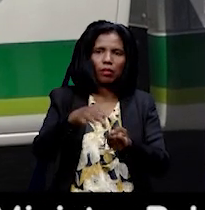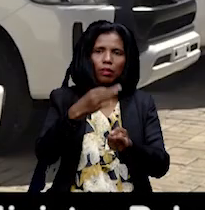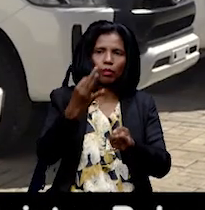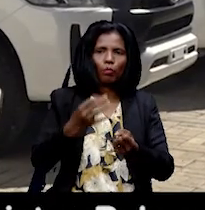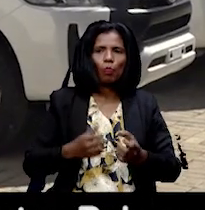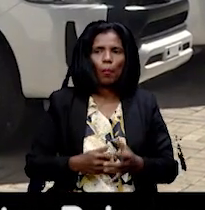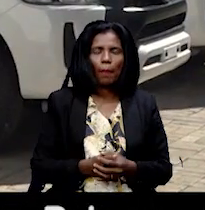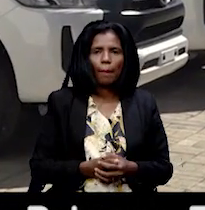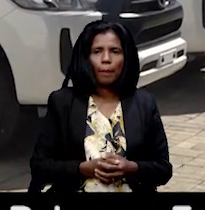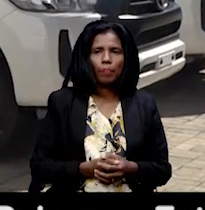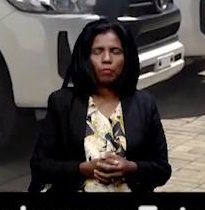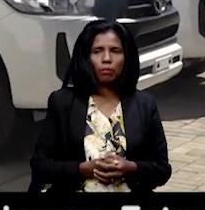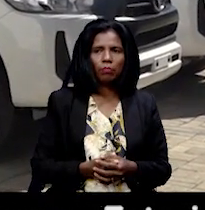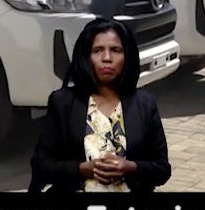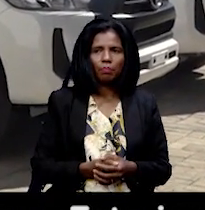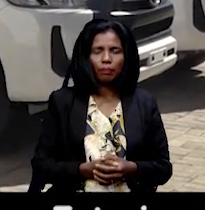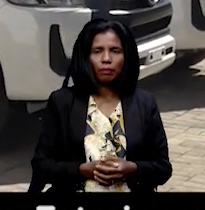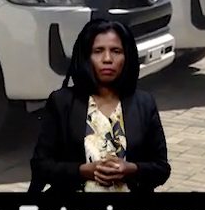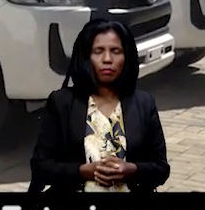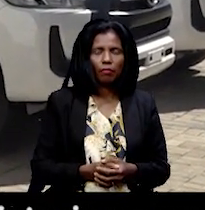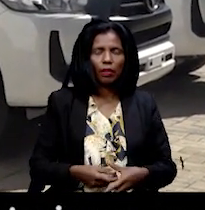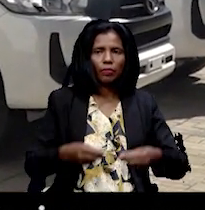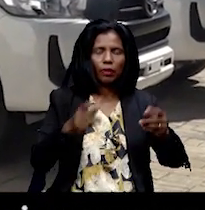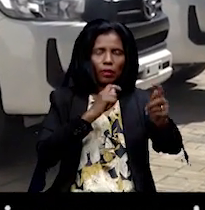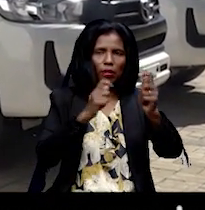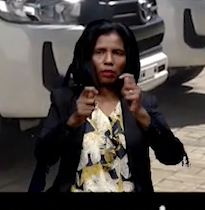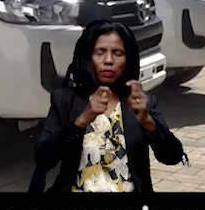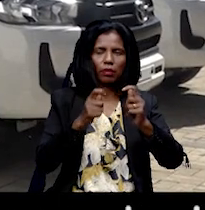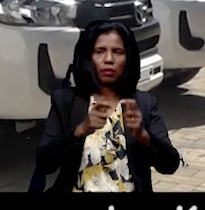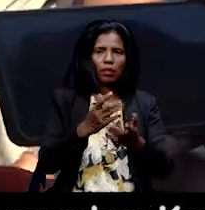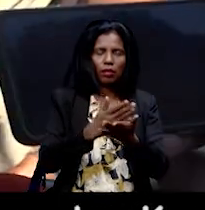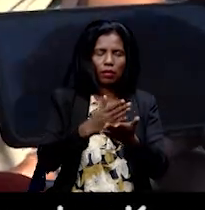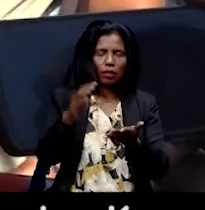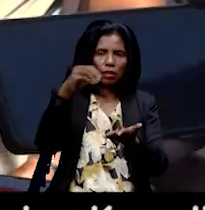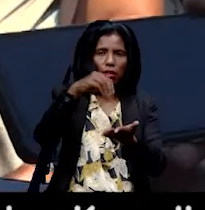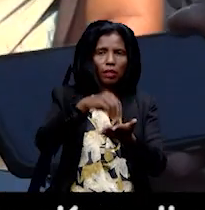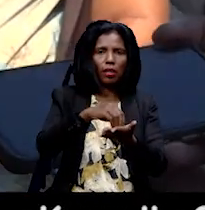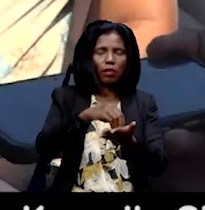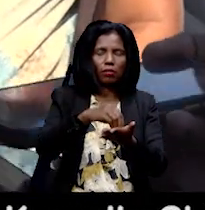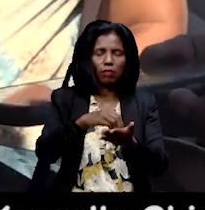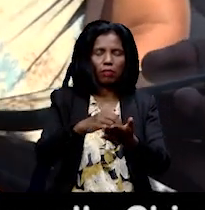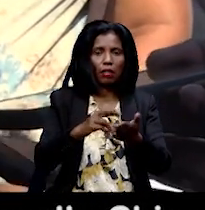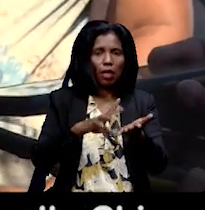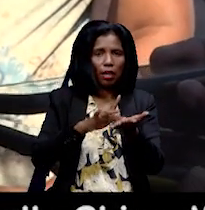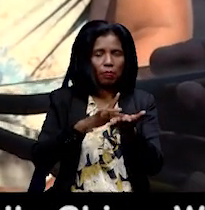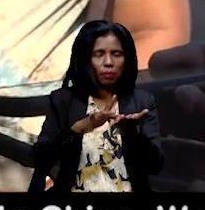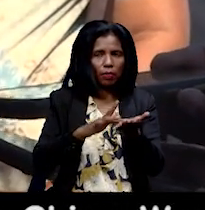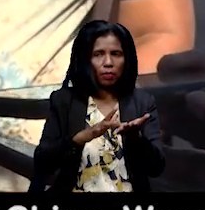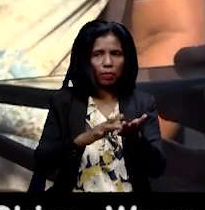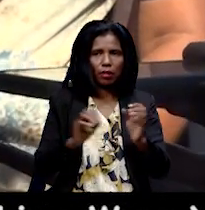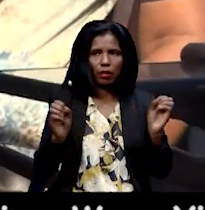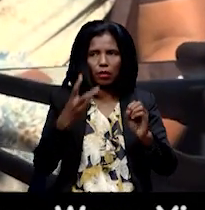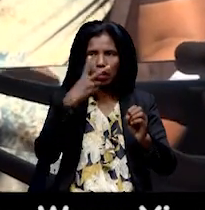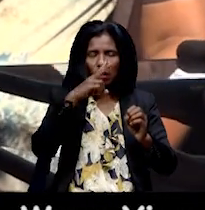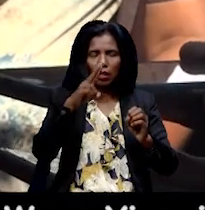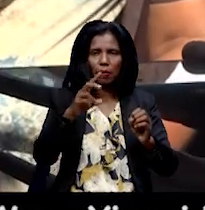Termo entrega, transporte, ba distribuição ai moro. Nei transporte serne, la os hare de tana basamis,